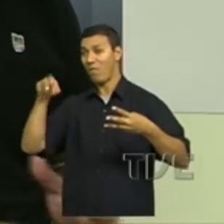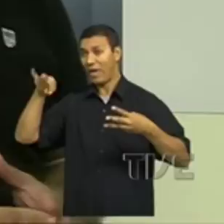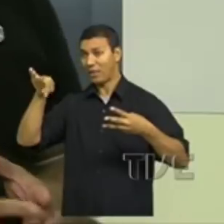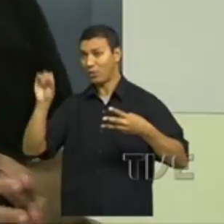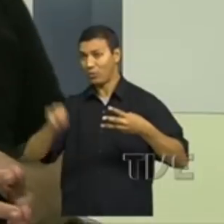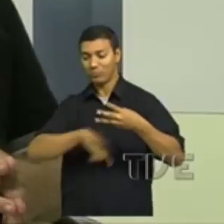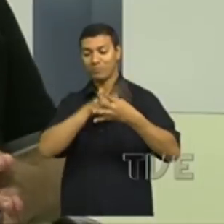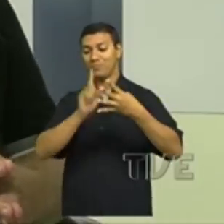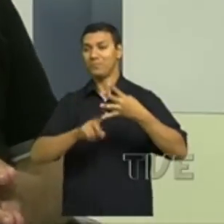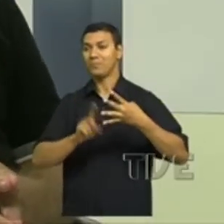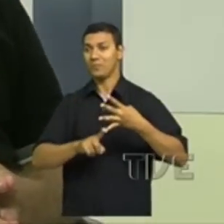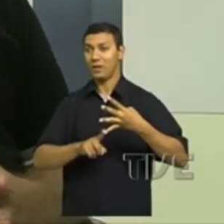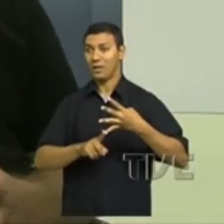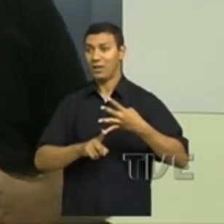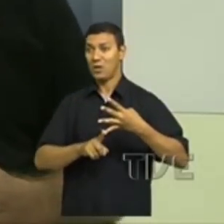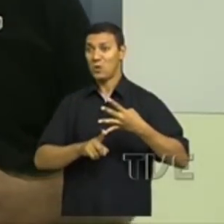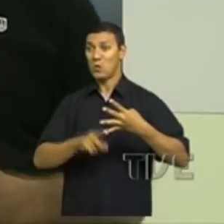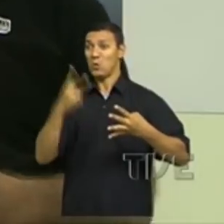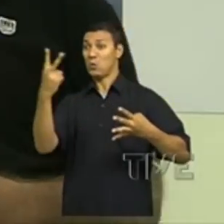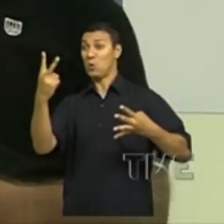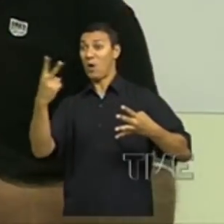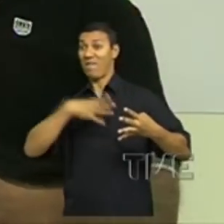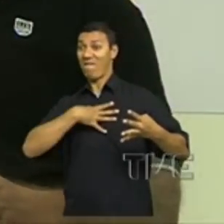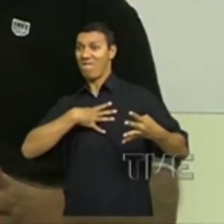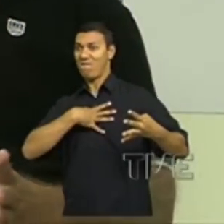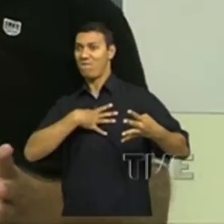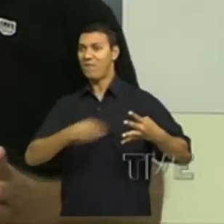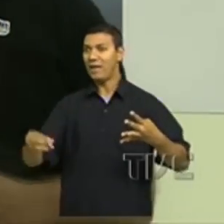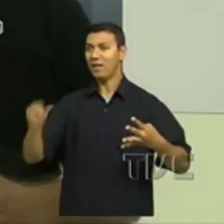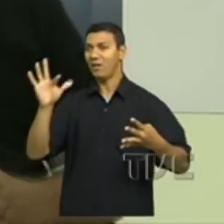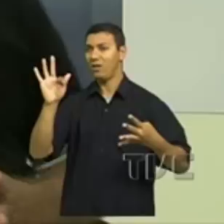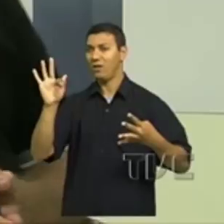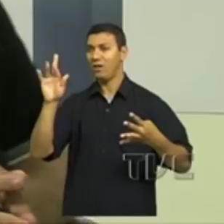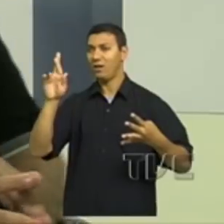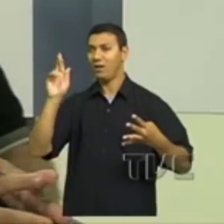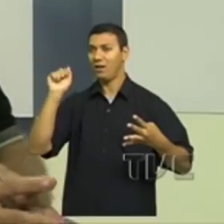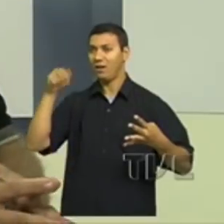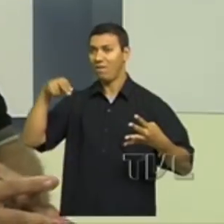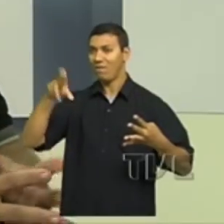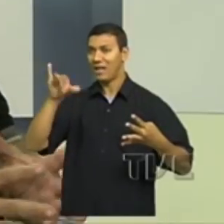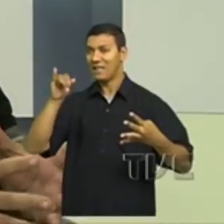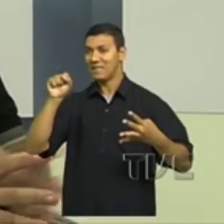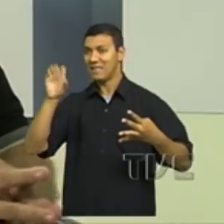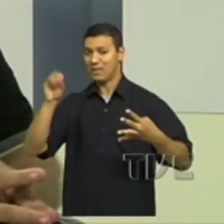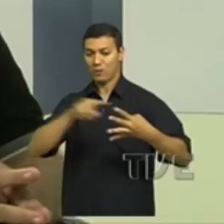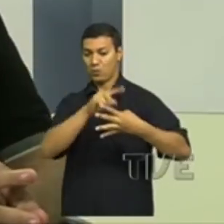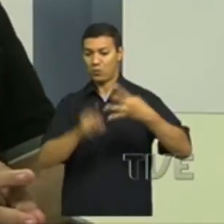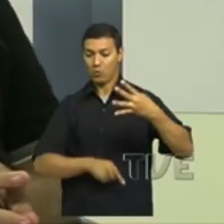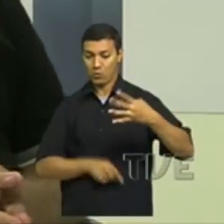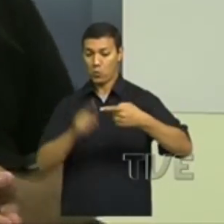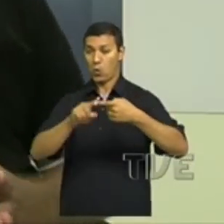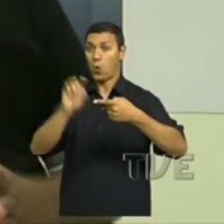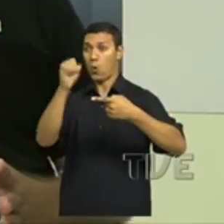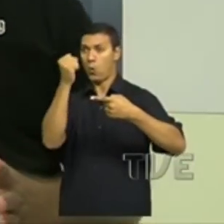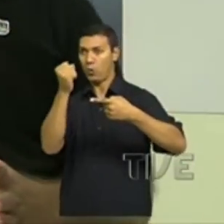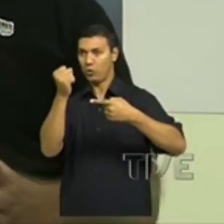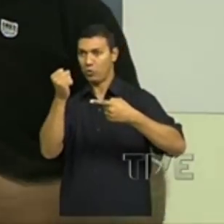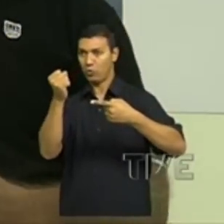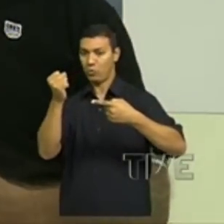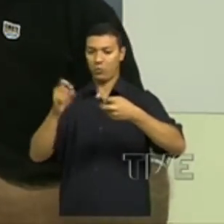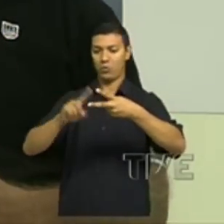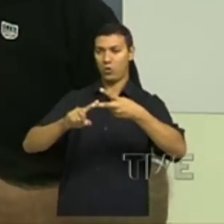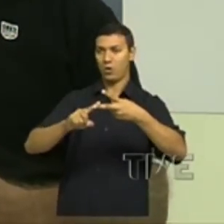filme, com 2 filhos de Francisco. Então, é dia 8, dia 22,